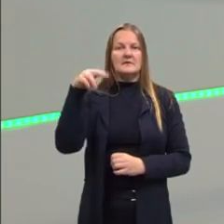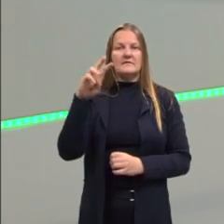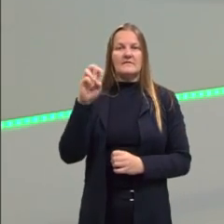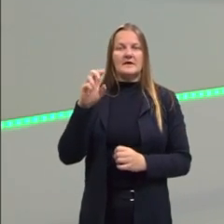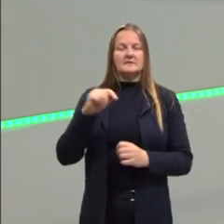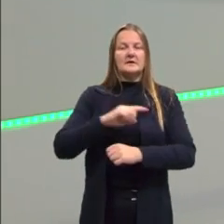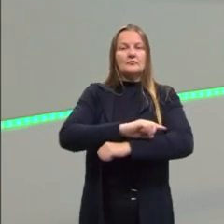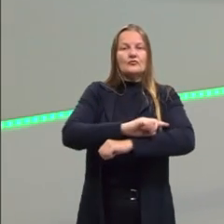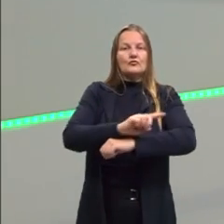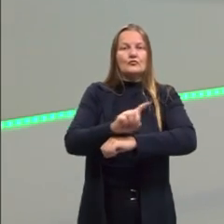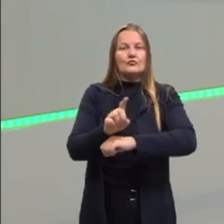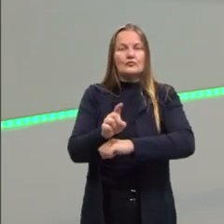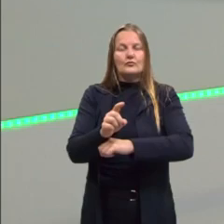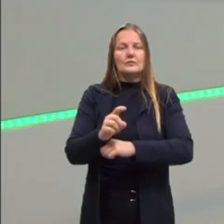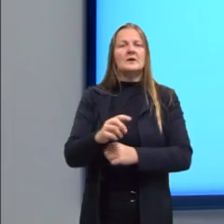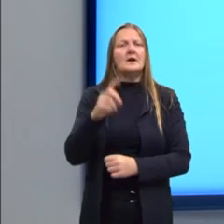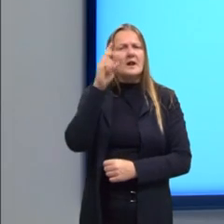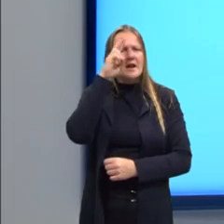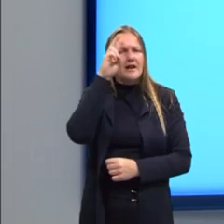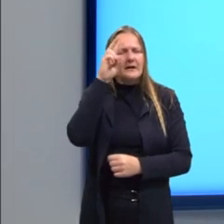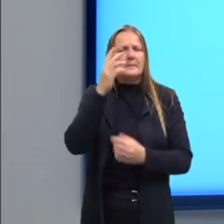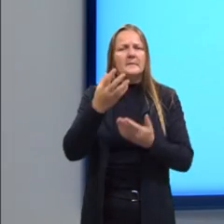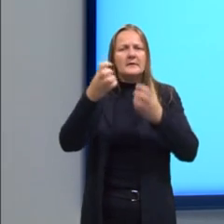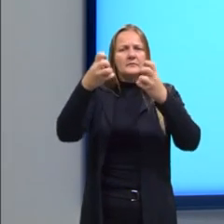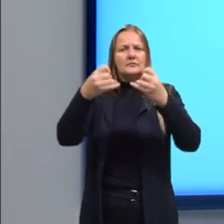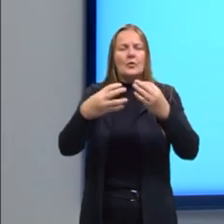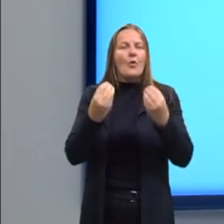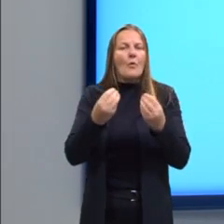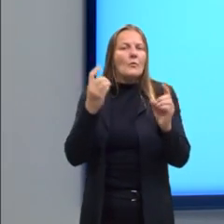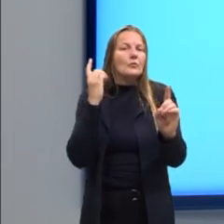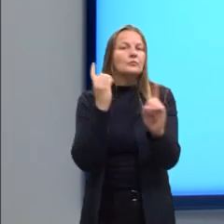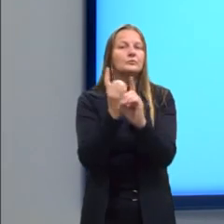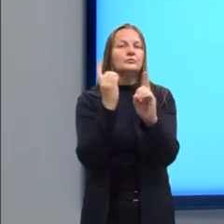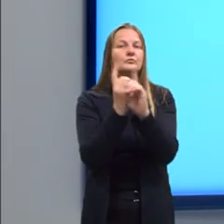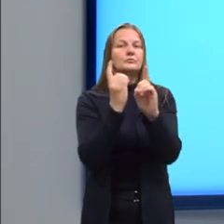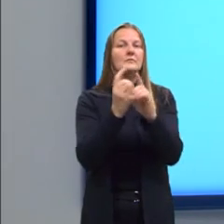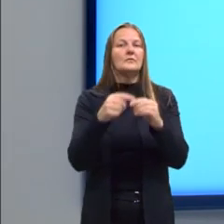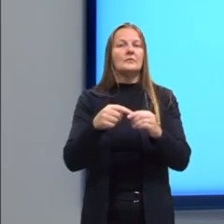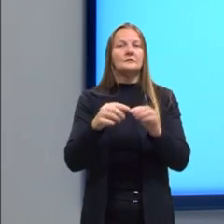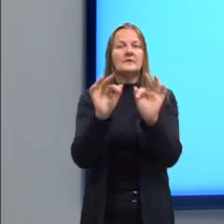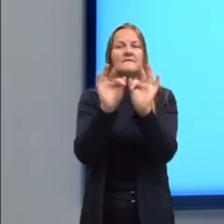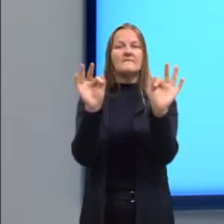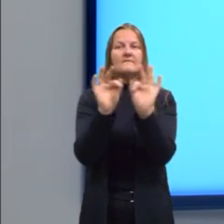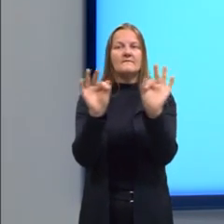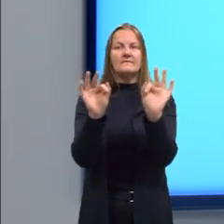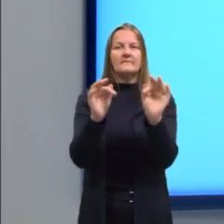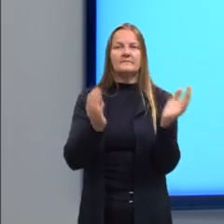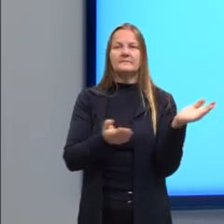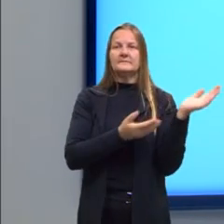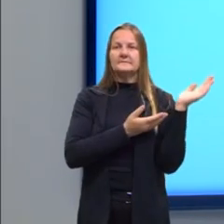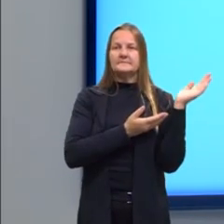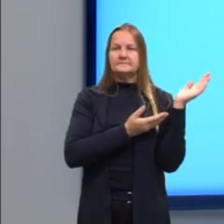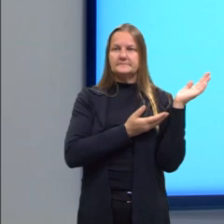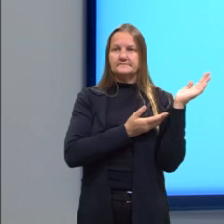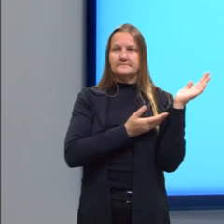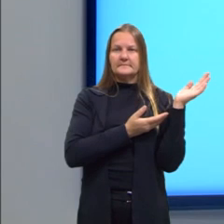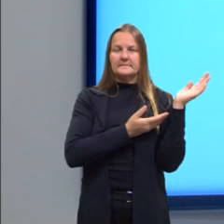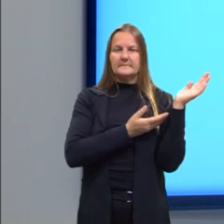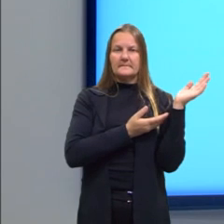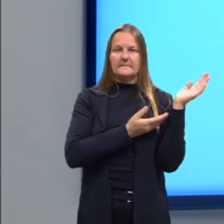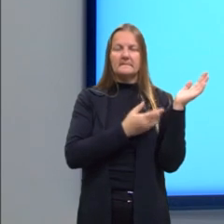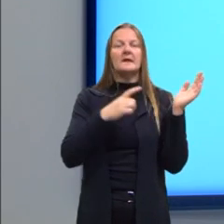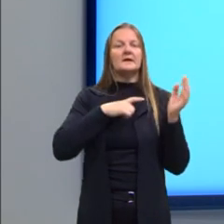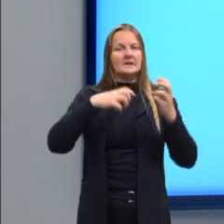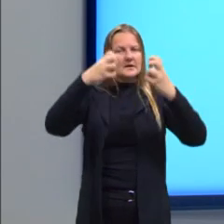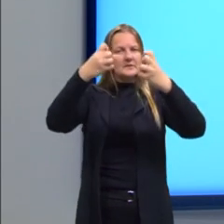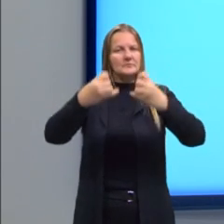e a e se vocês quiserem entender como que chega Nessa fórmula Existe explicação já nos